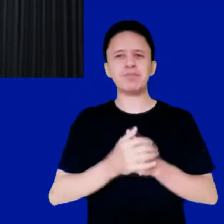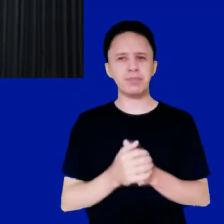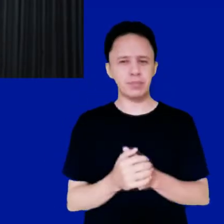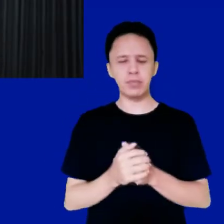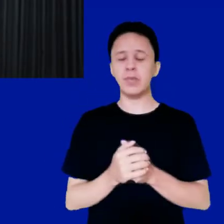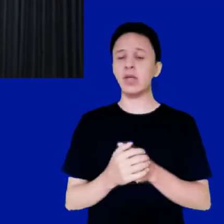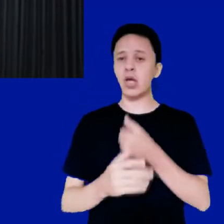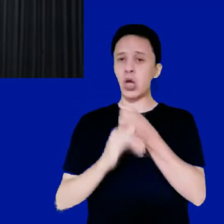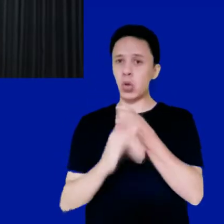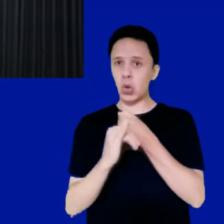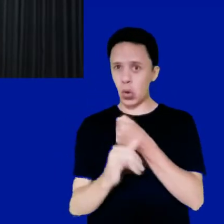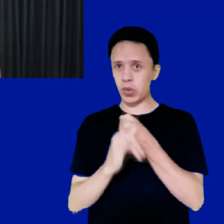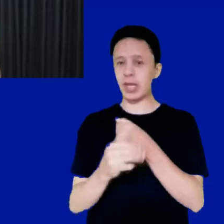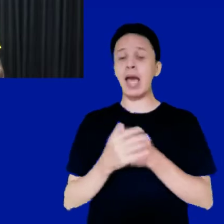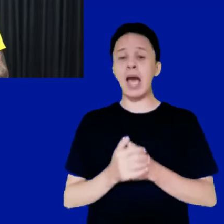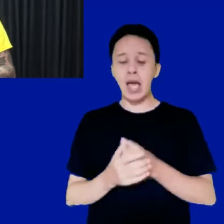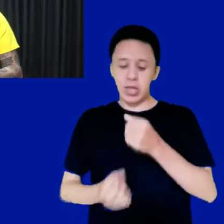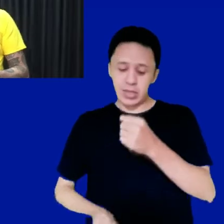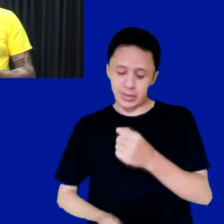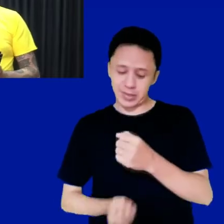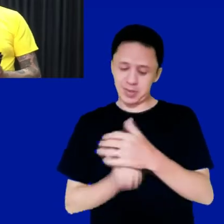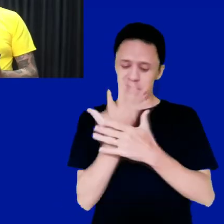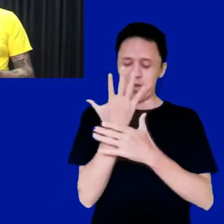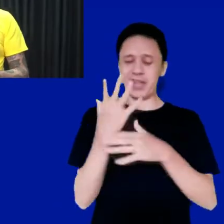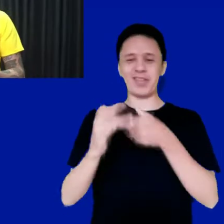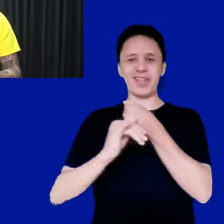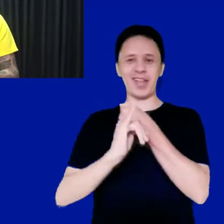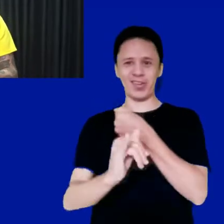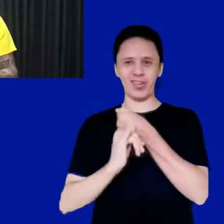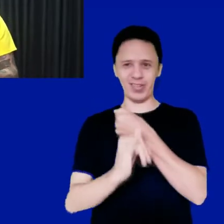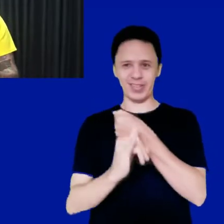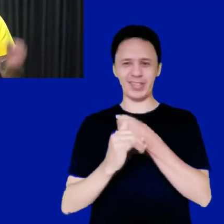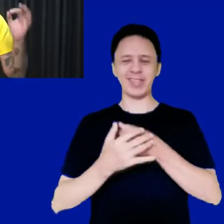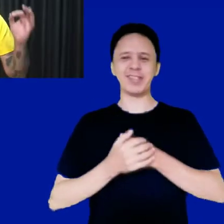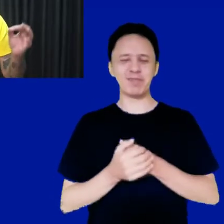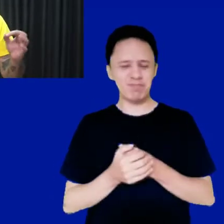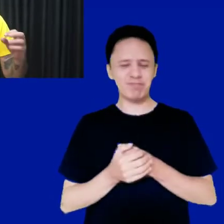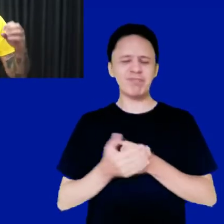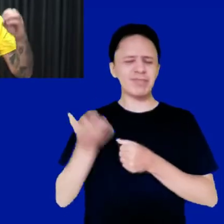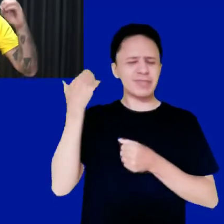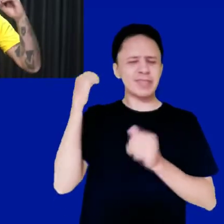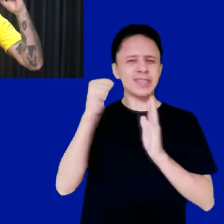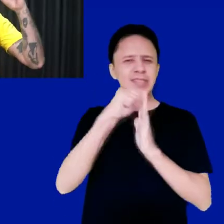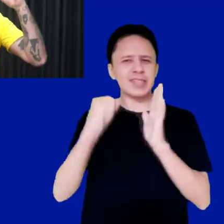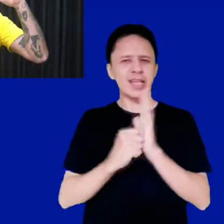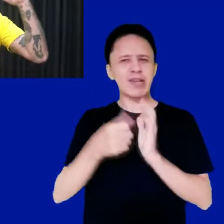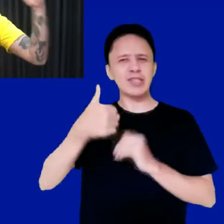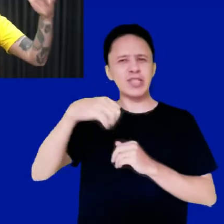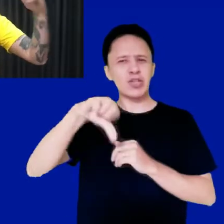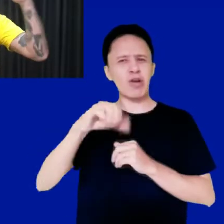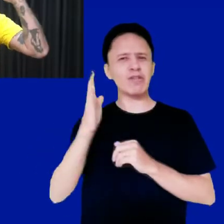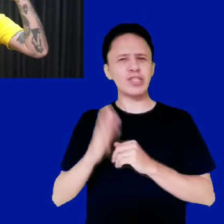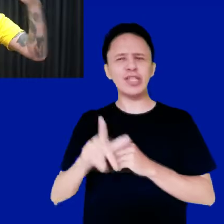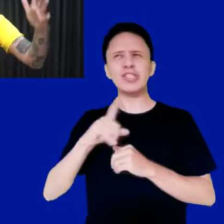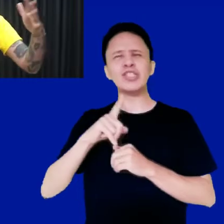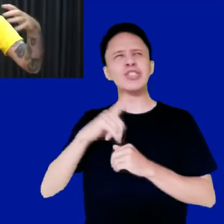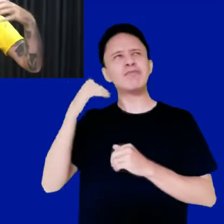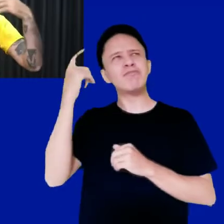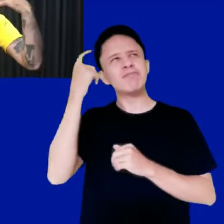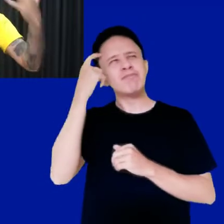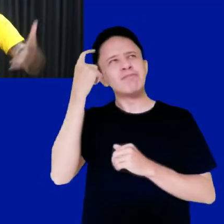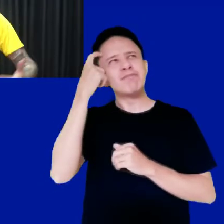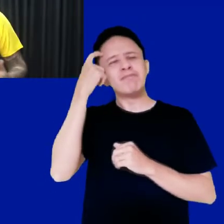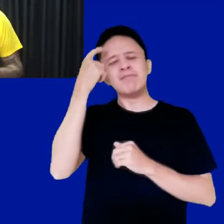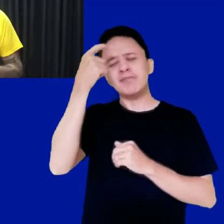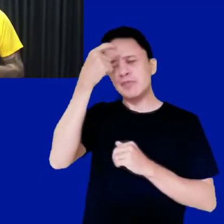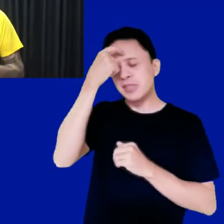Machado pensou isso aí. Acompanha comigo. Bom, a crônica chama-se O Nascimento da Crônica. Olha só, né? O cara naquela época, no século